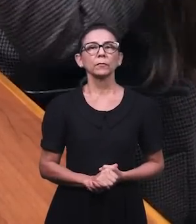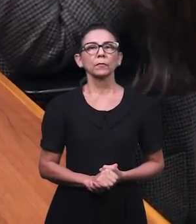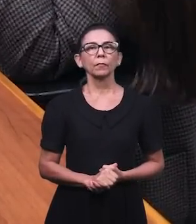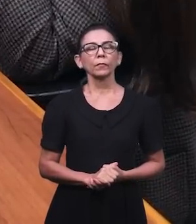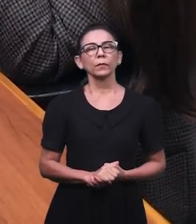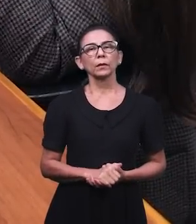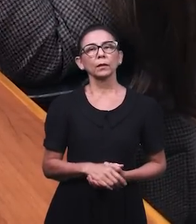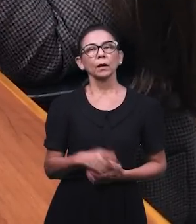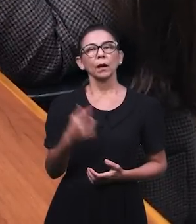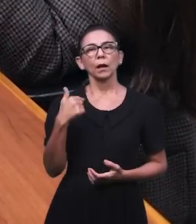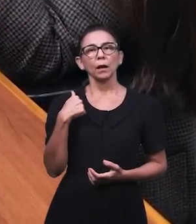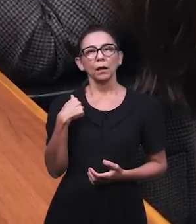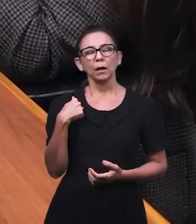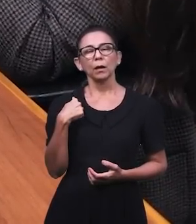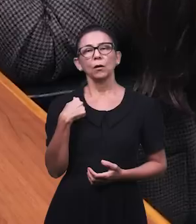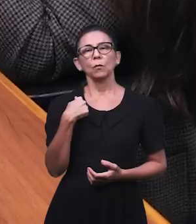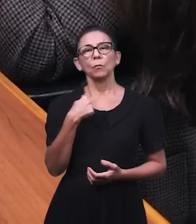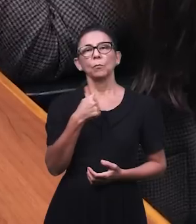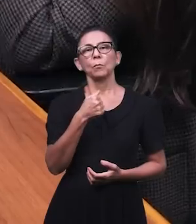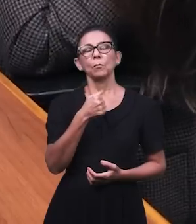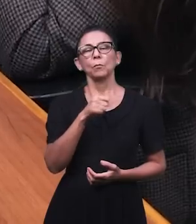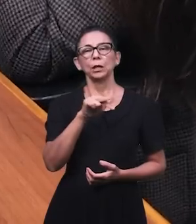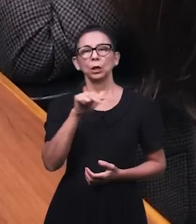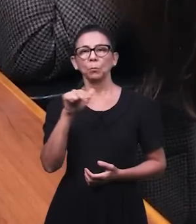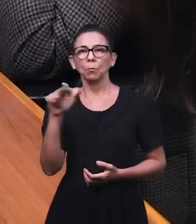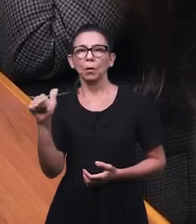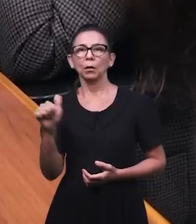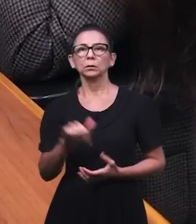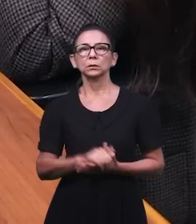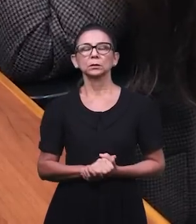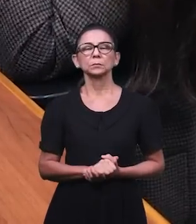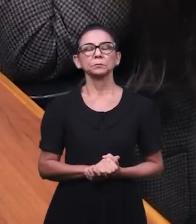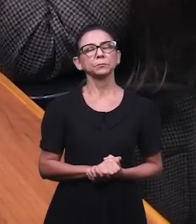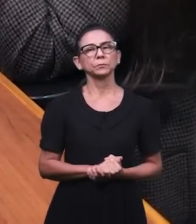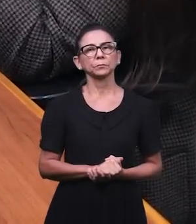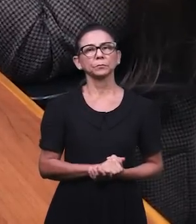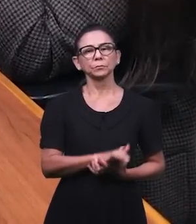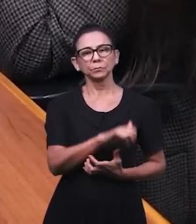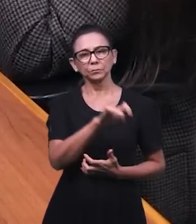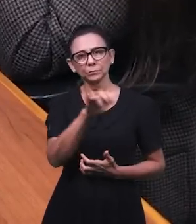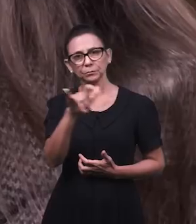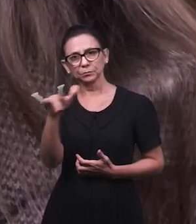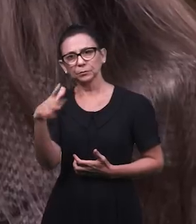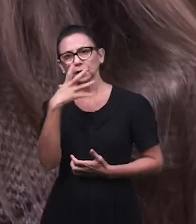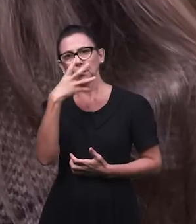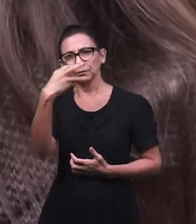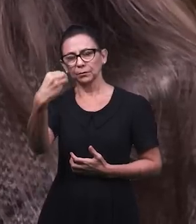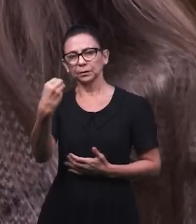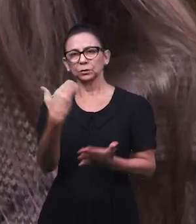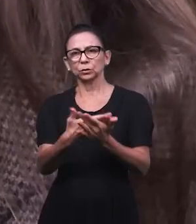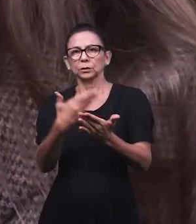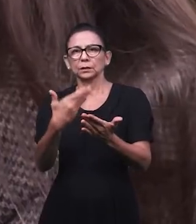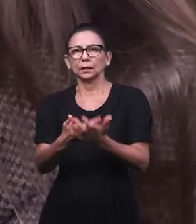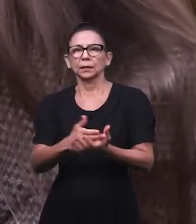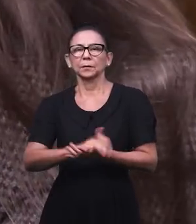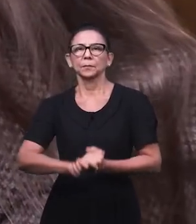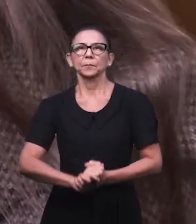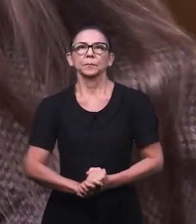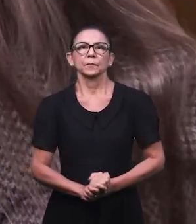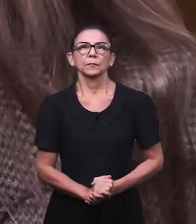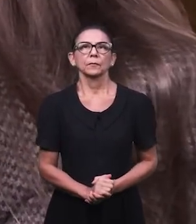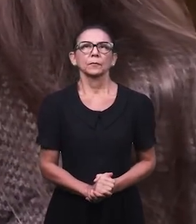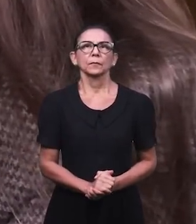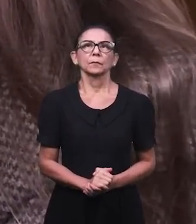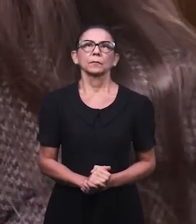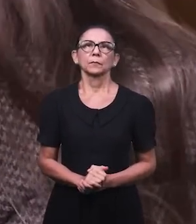madrugada. E eu e meus irmãos descíamos. Beleza, aí show de bola. Fiz primeiro ano, segundo ano,